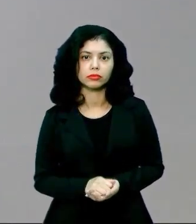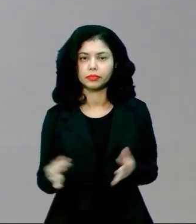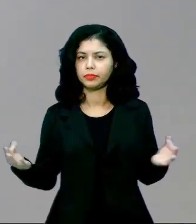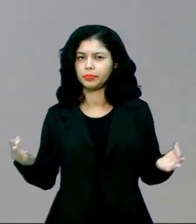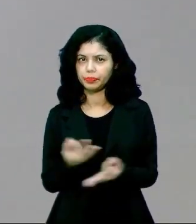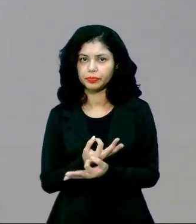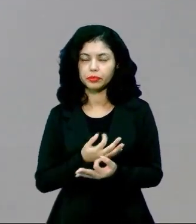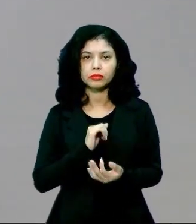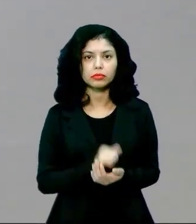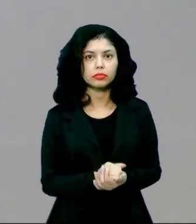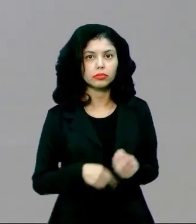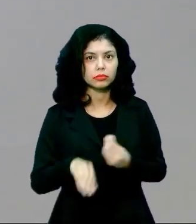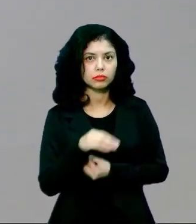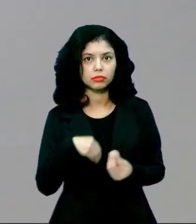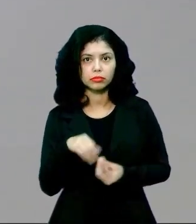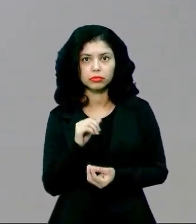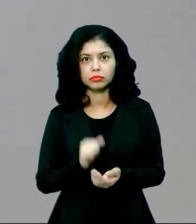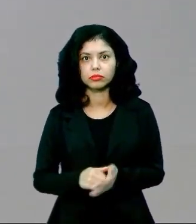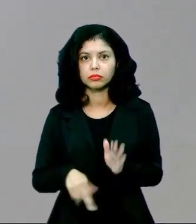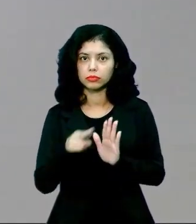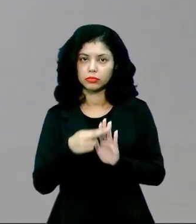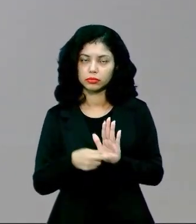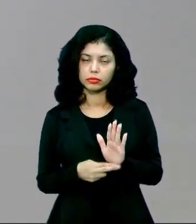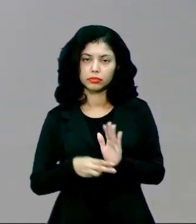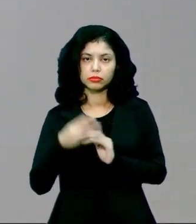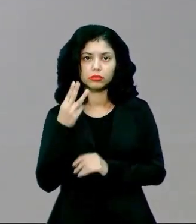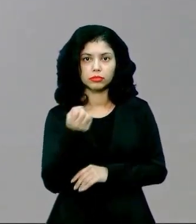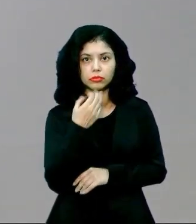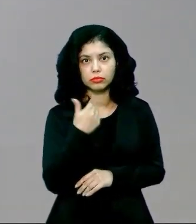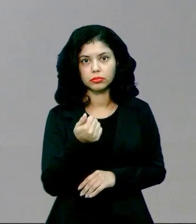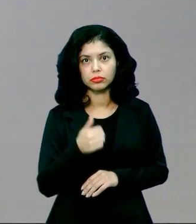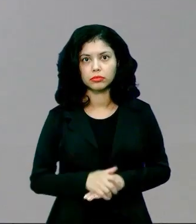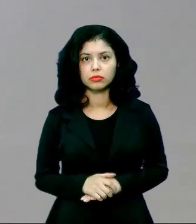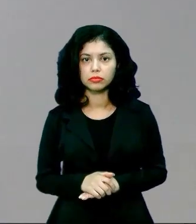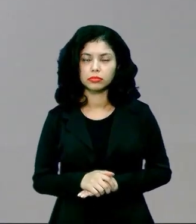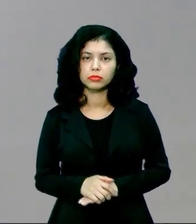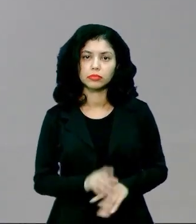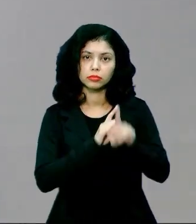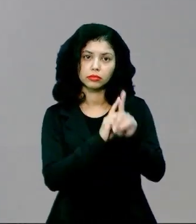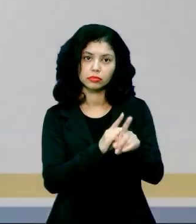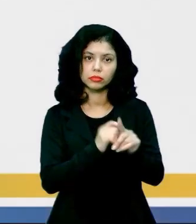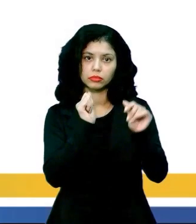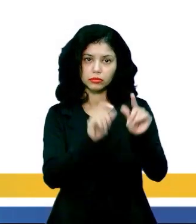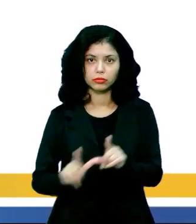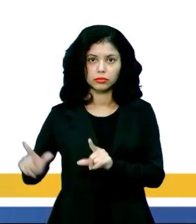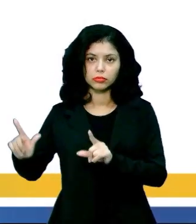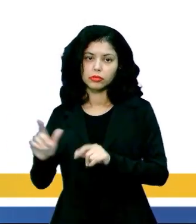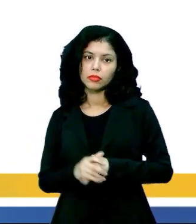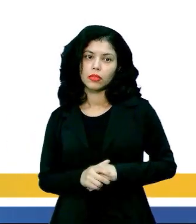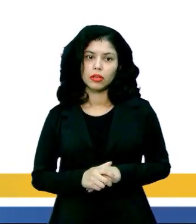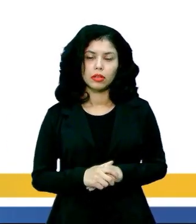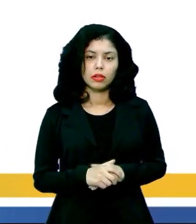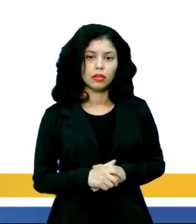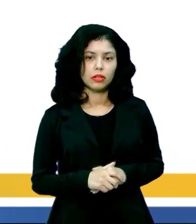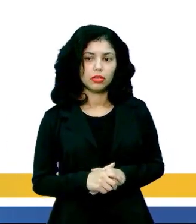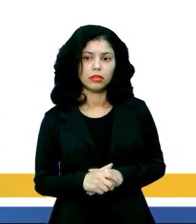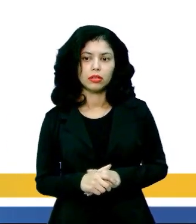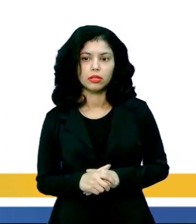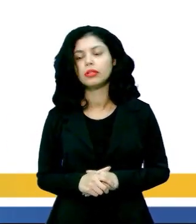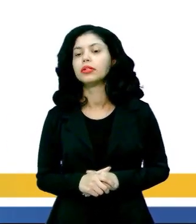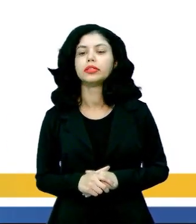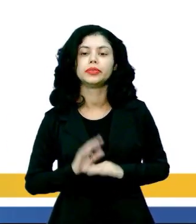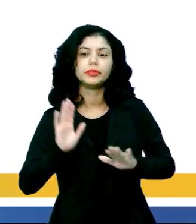ser perfeitamente desenvolvidas por regras de 3. Tudo bem? Então acompanhe esse exemplo aí na tela, olha só. Eu tenho